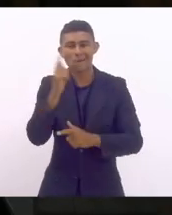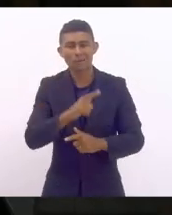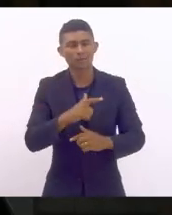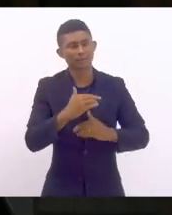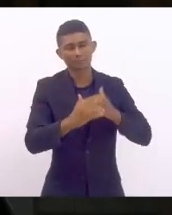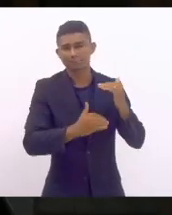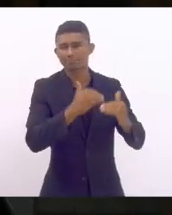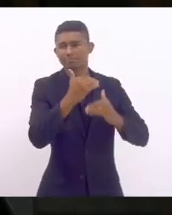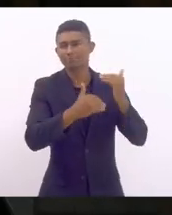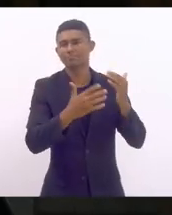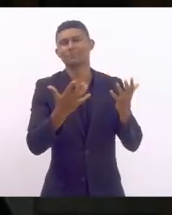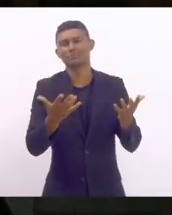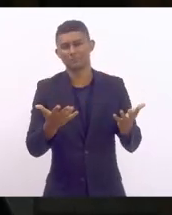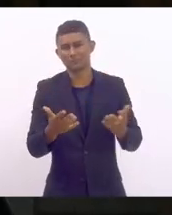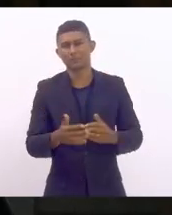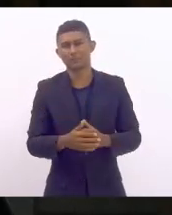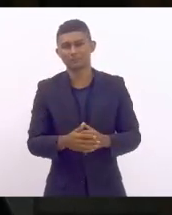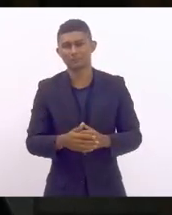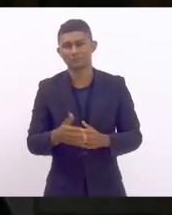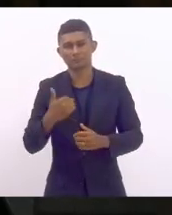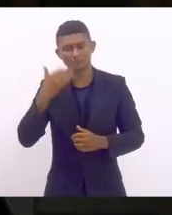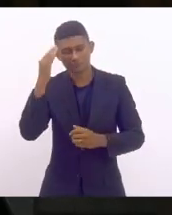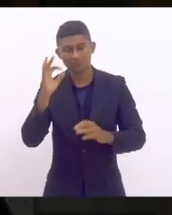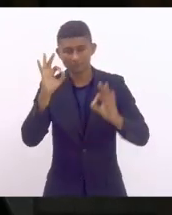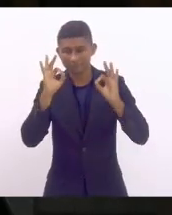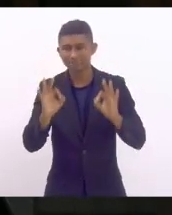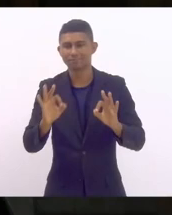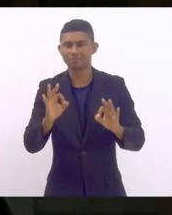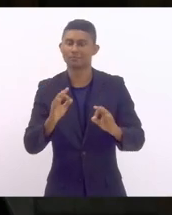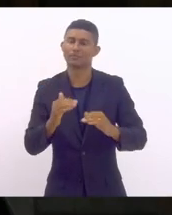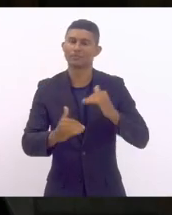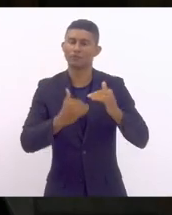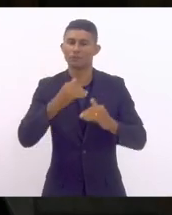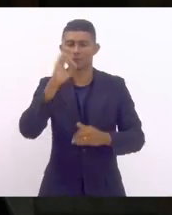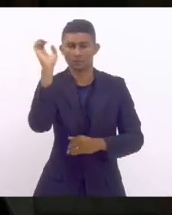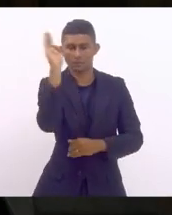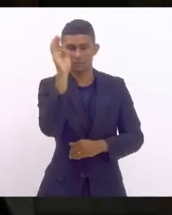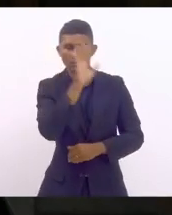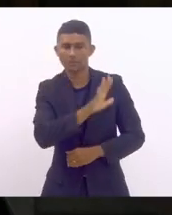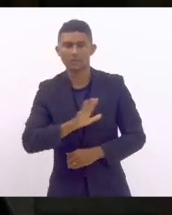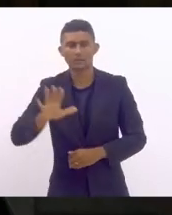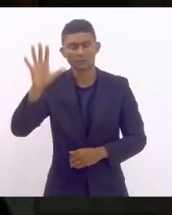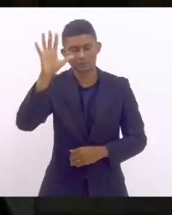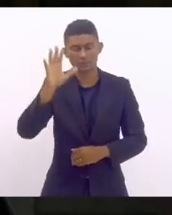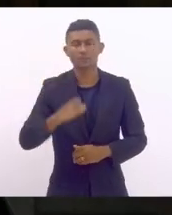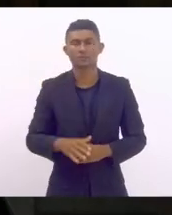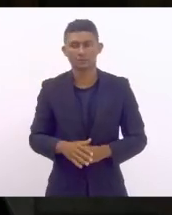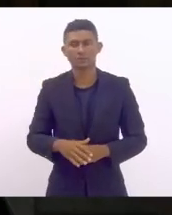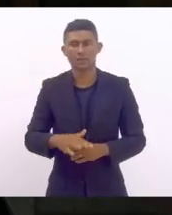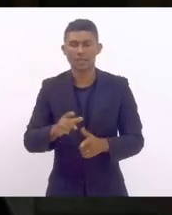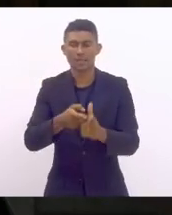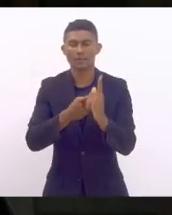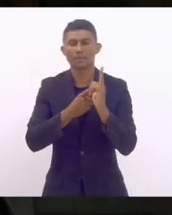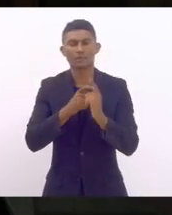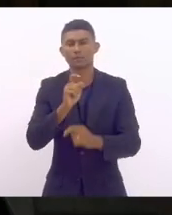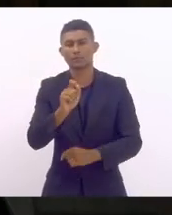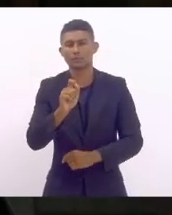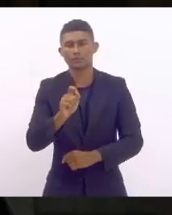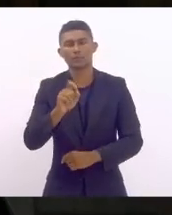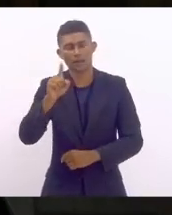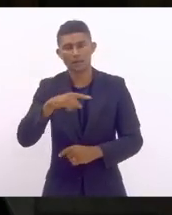se encontra há vários anos e eu não tenho dúvida que um processo de desenvolvimento nacional e regional soberanos dependem fundamentalmente